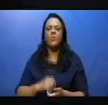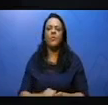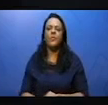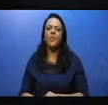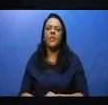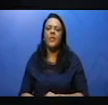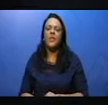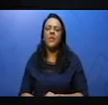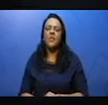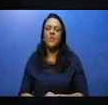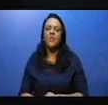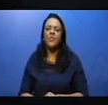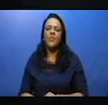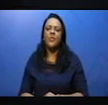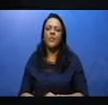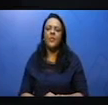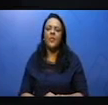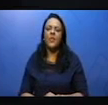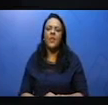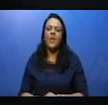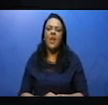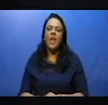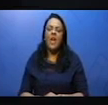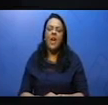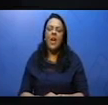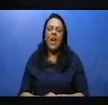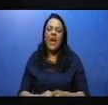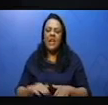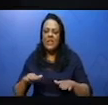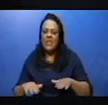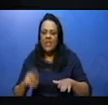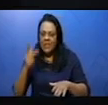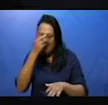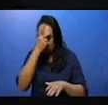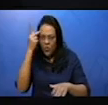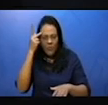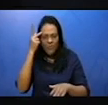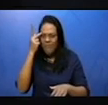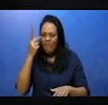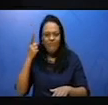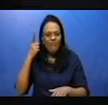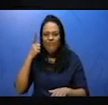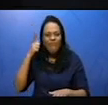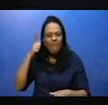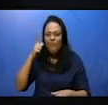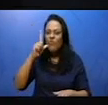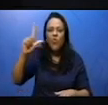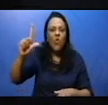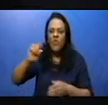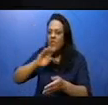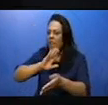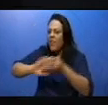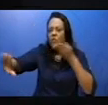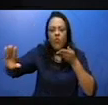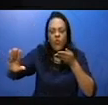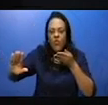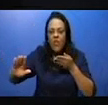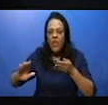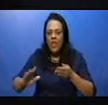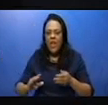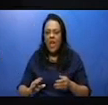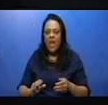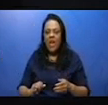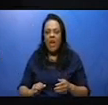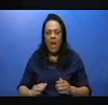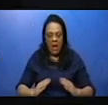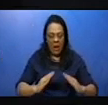lugar de onde as personagens não podem fugir com facilidade. Pode ser a própria casa, um lugar onde